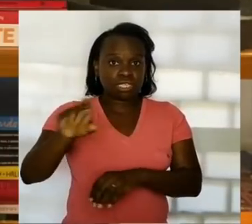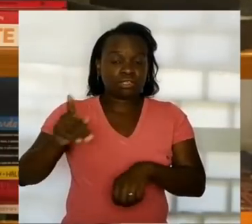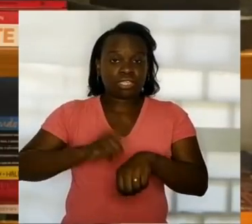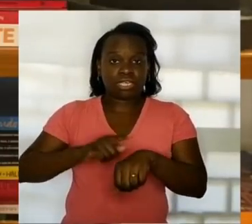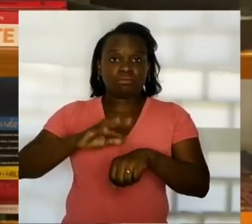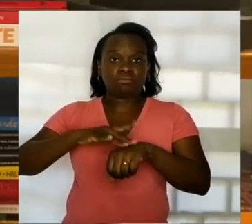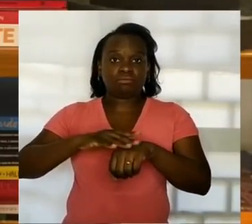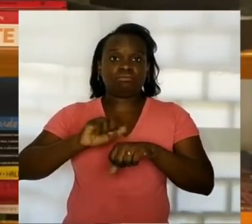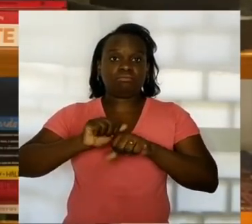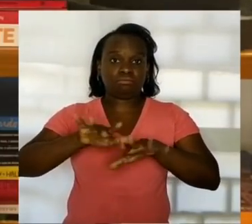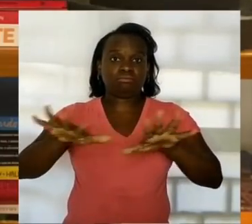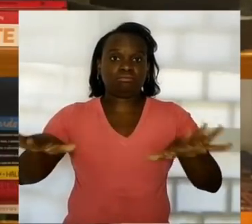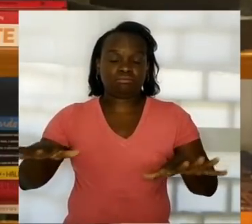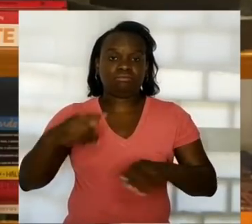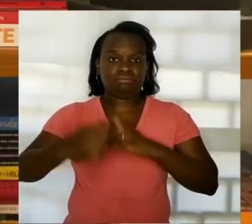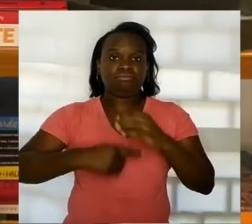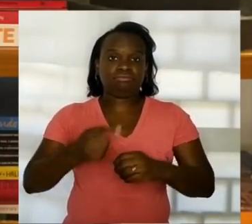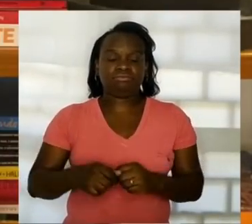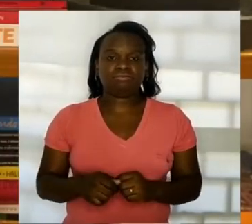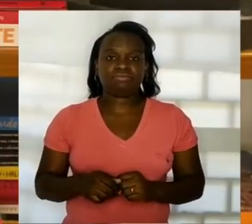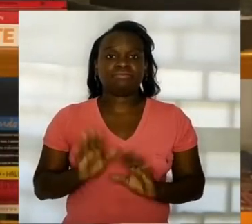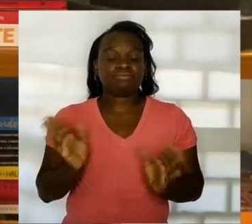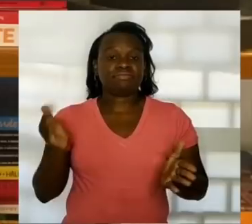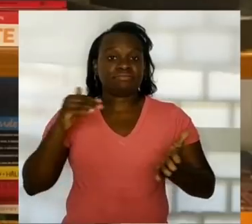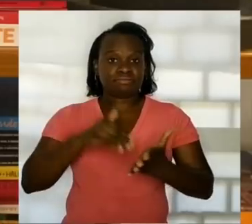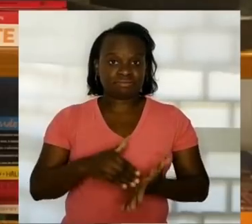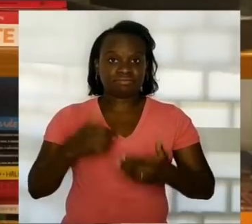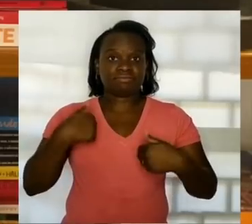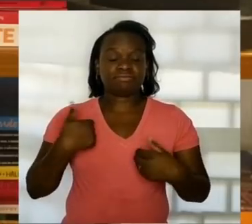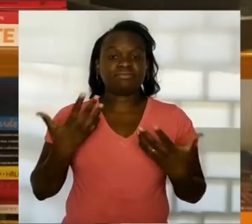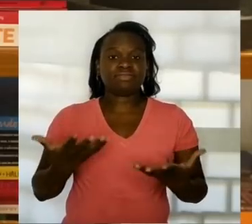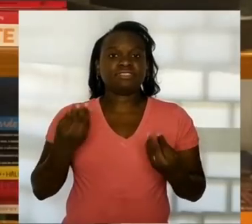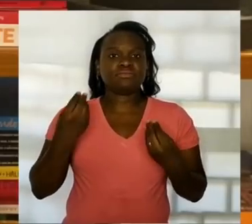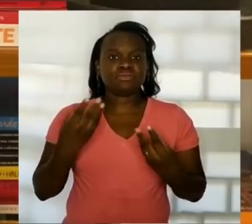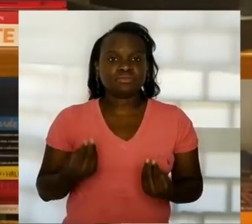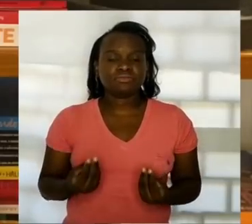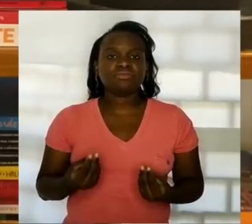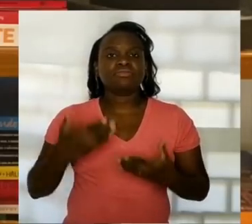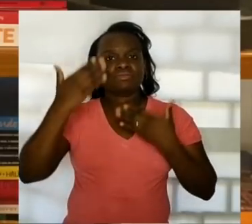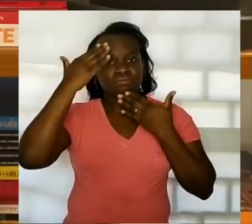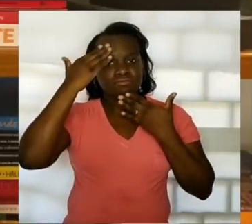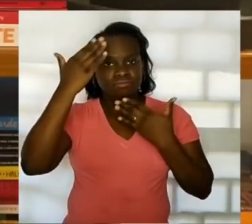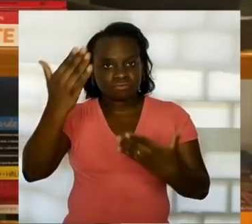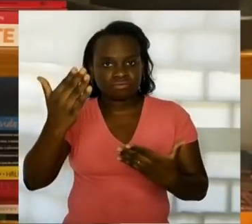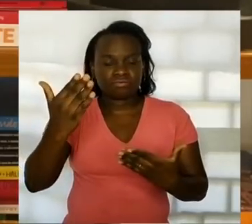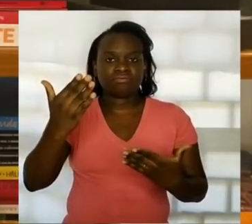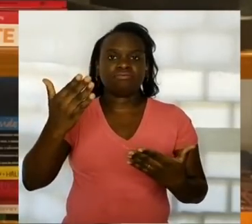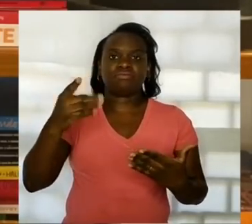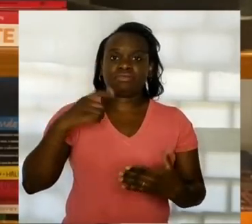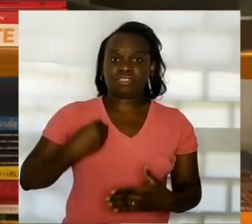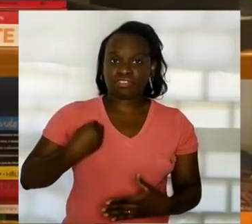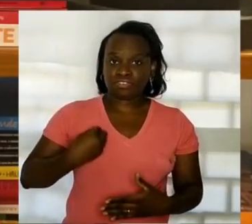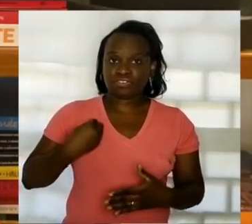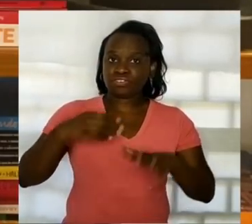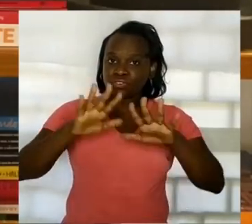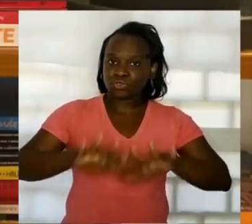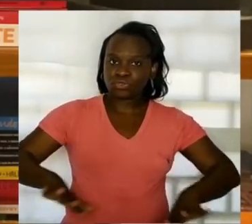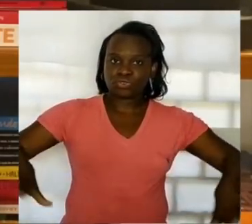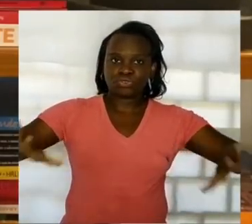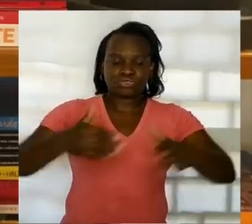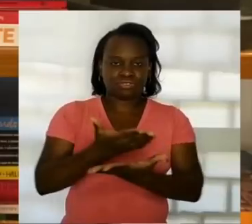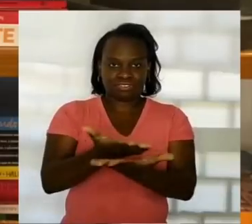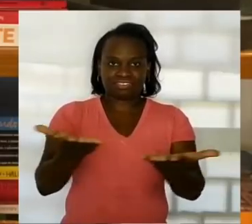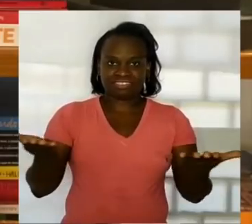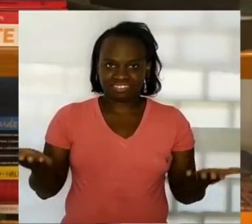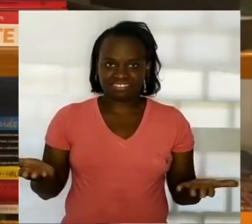de pandemia. Para finalizar, eu gostaria muito de agradecer a presença de todas,